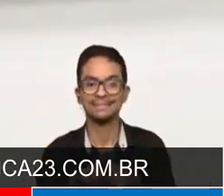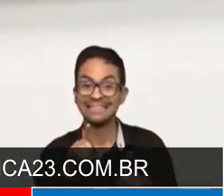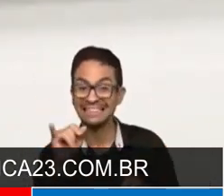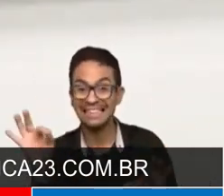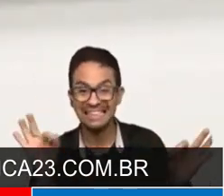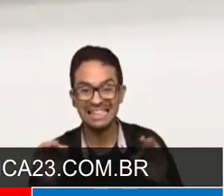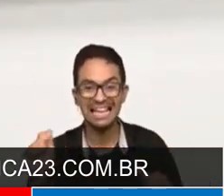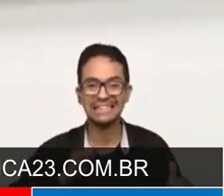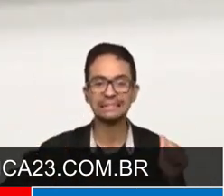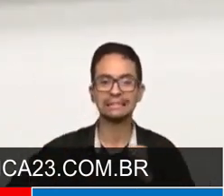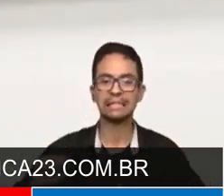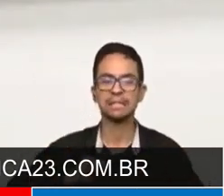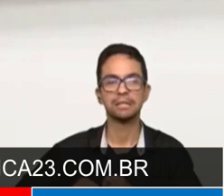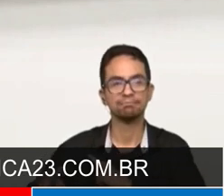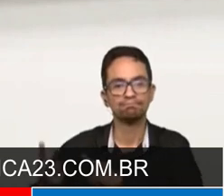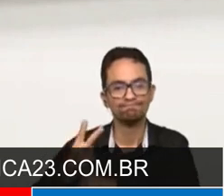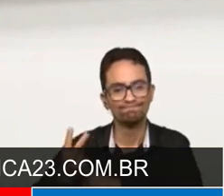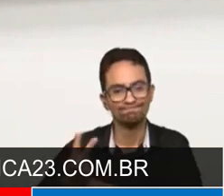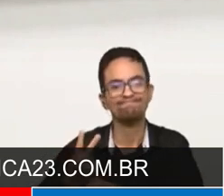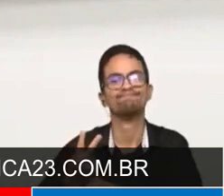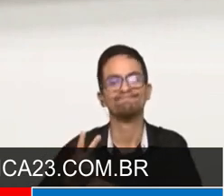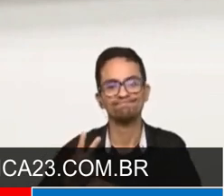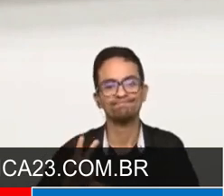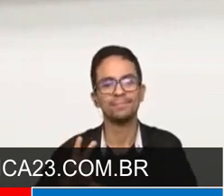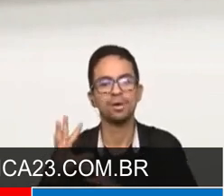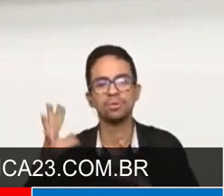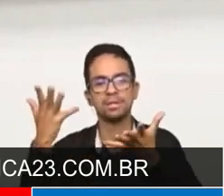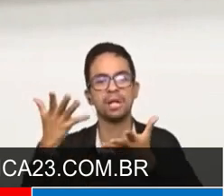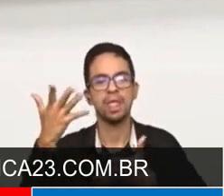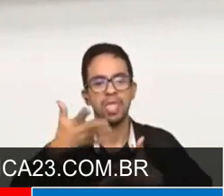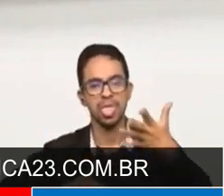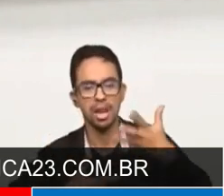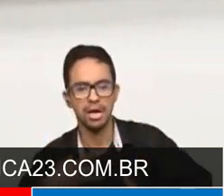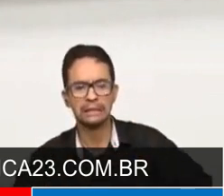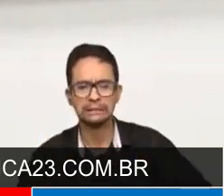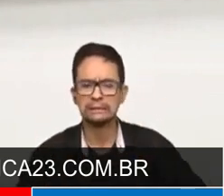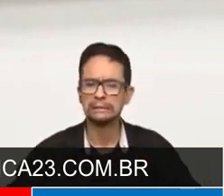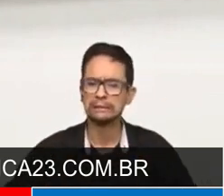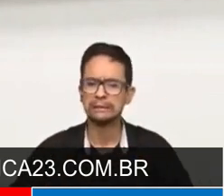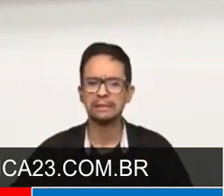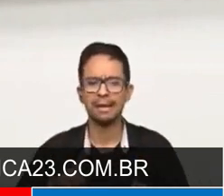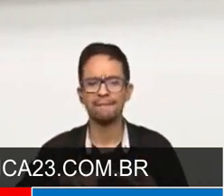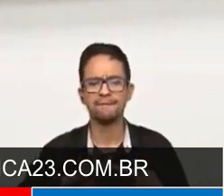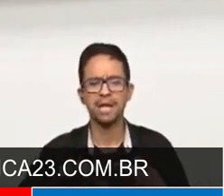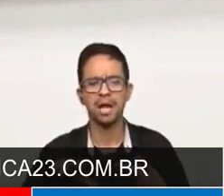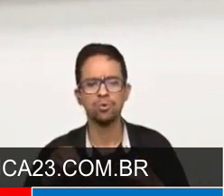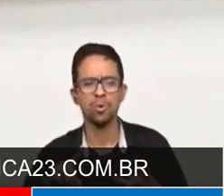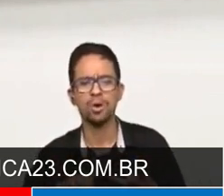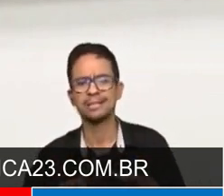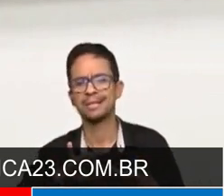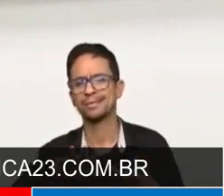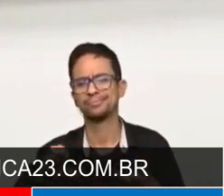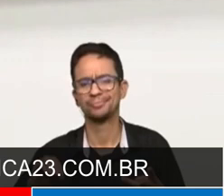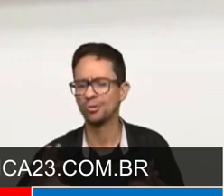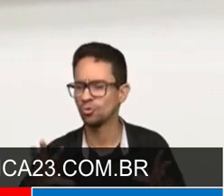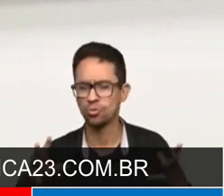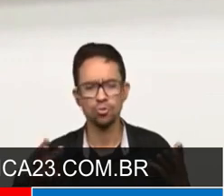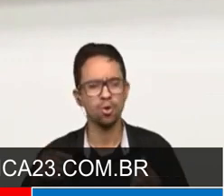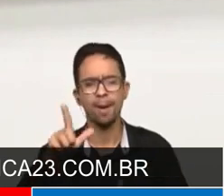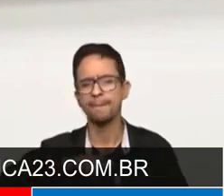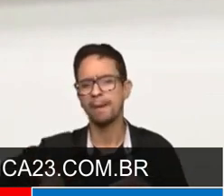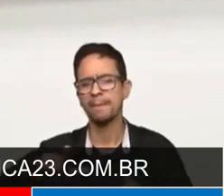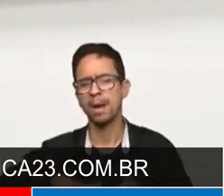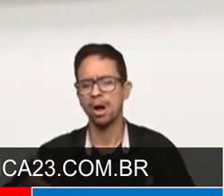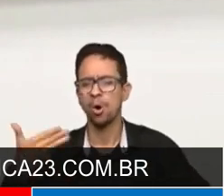ansiedade, você desequilibra seu estômago, o seu fígado, seu intestino, né?